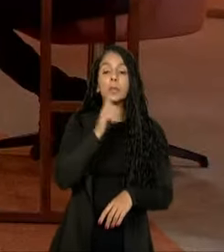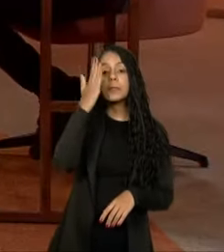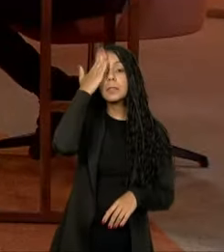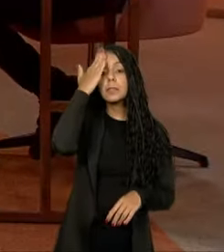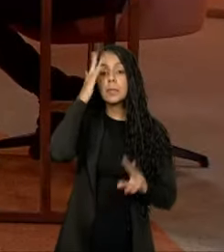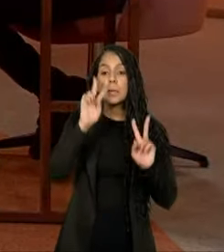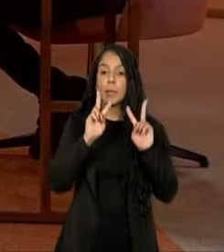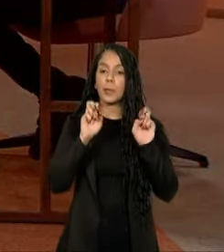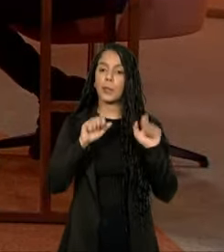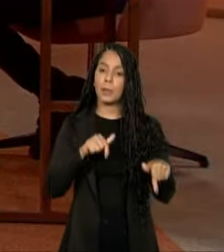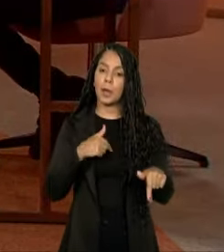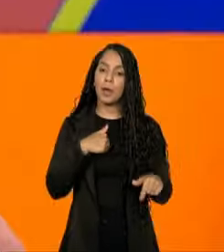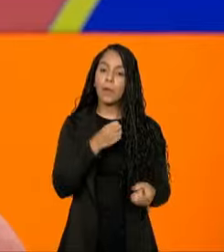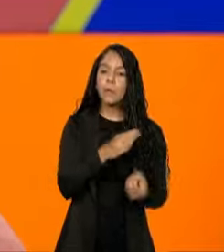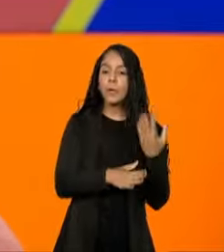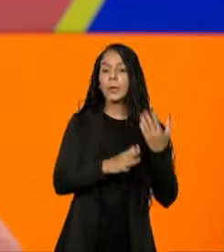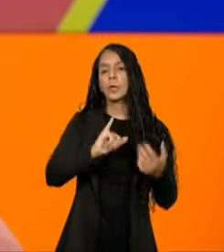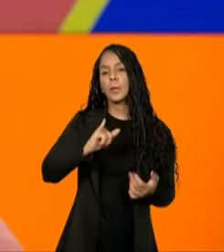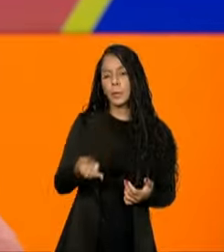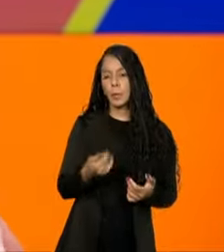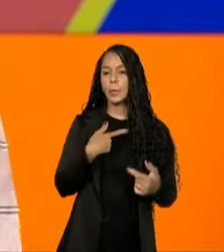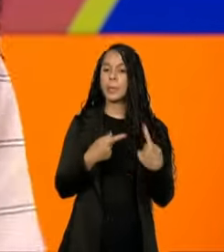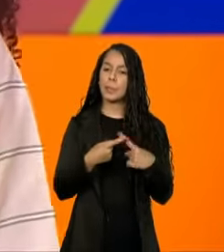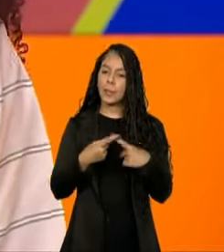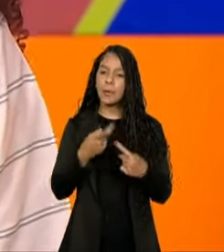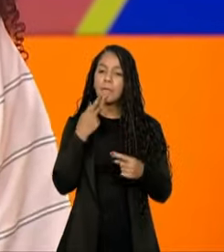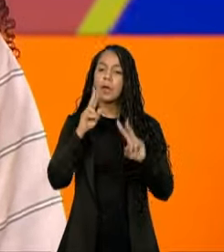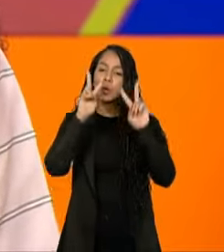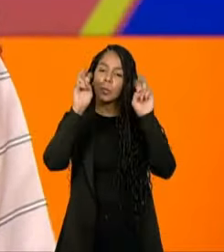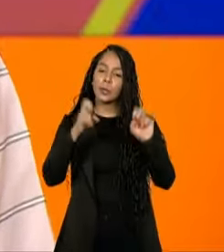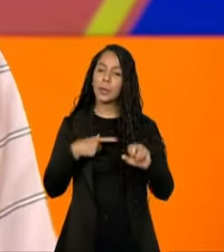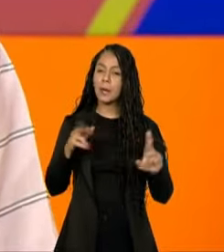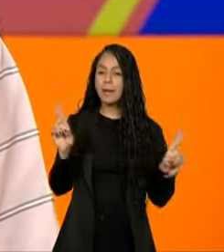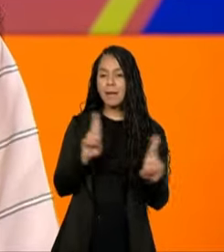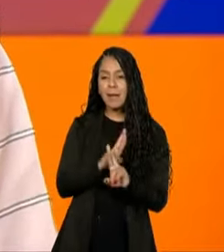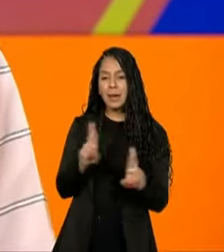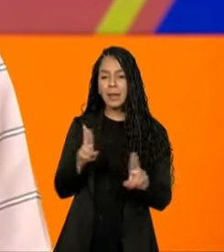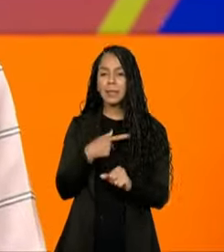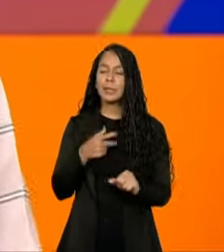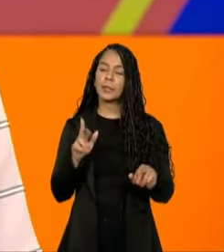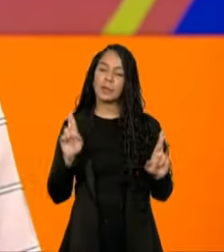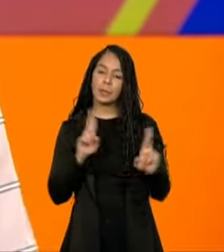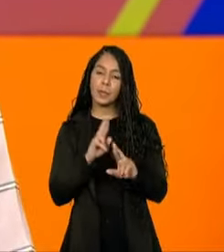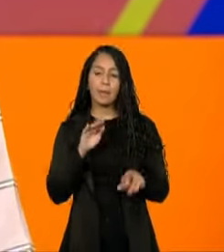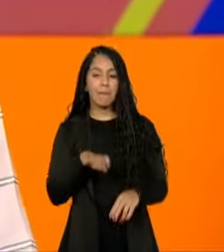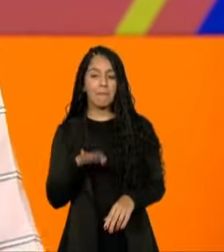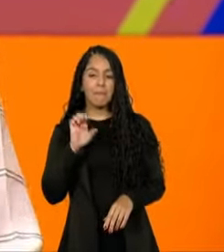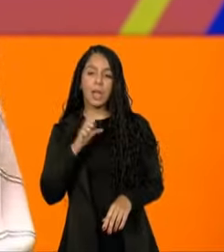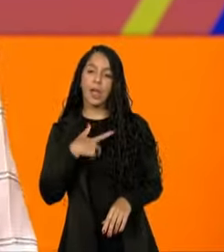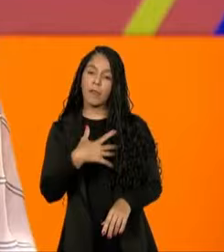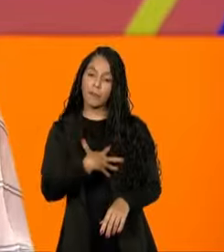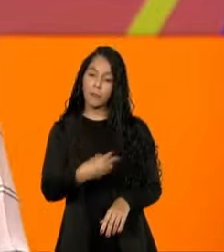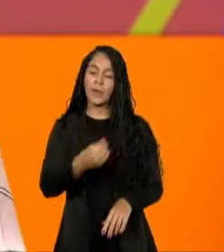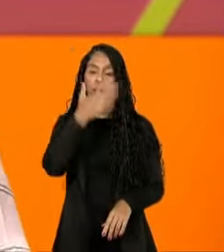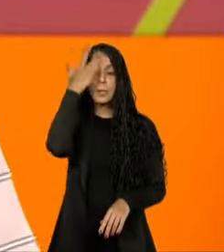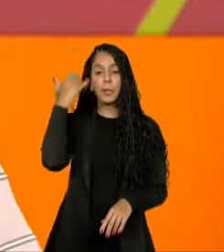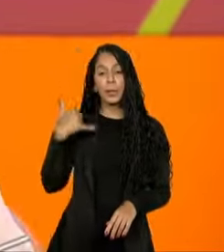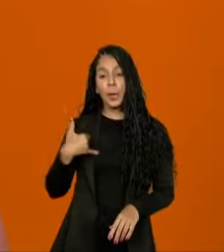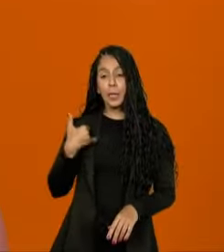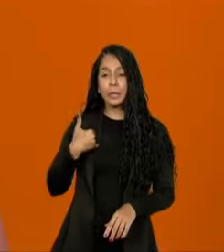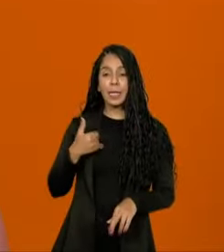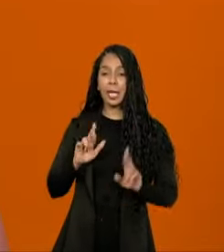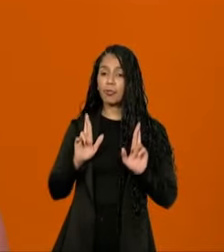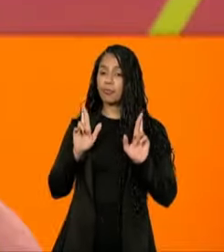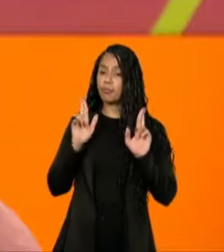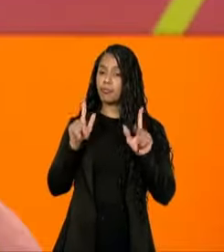eu vou criando esse espaço. Porque a gente está falando sobre relações, né? Sobre relação entre mãe e filho, pessoas de idade completamente